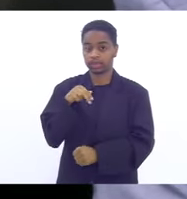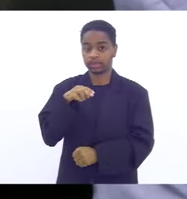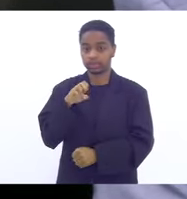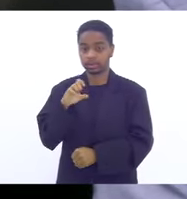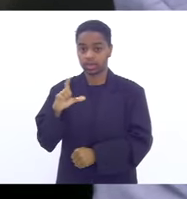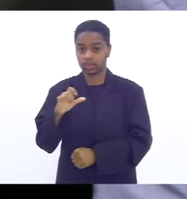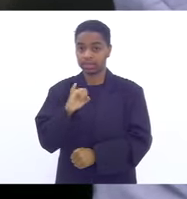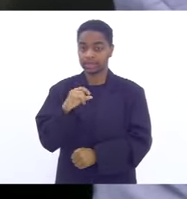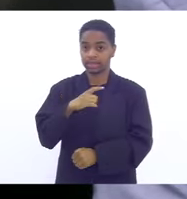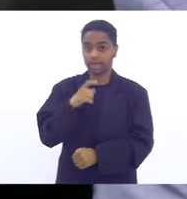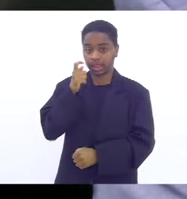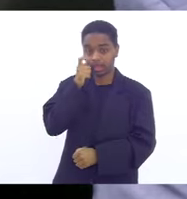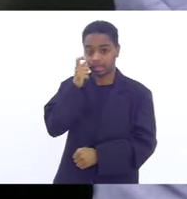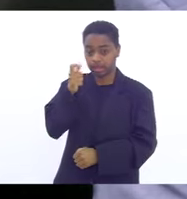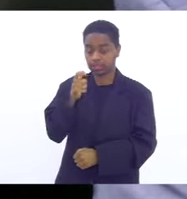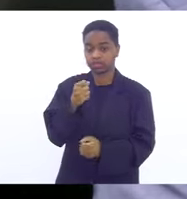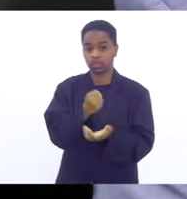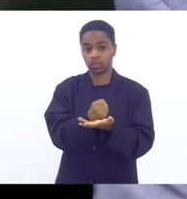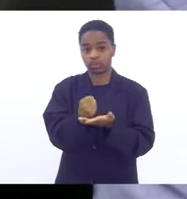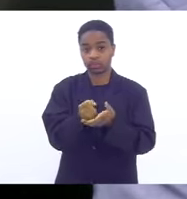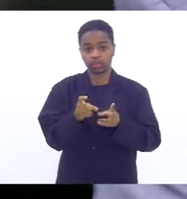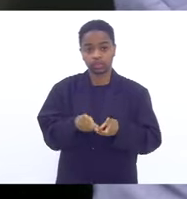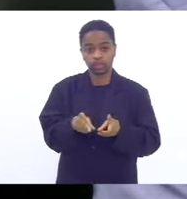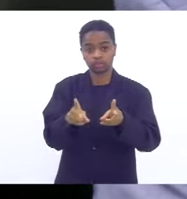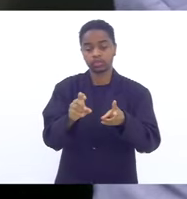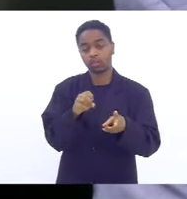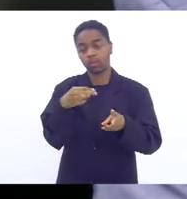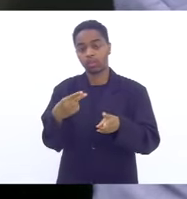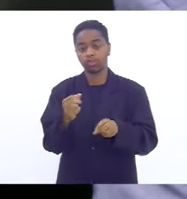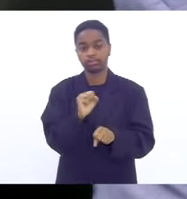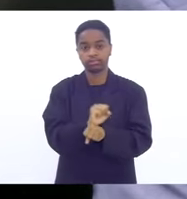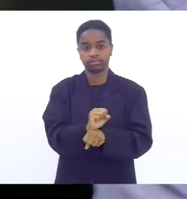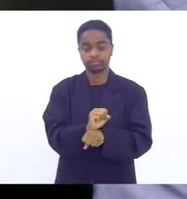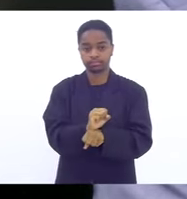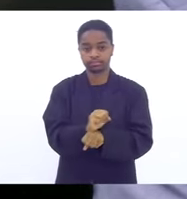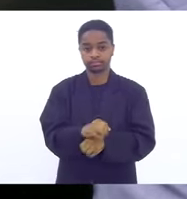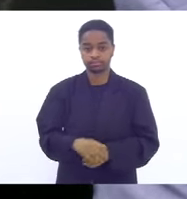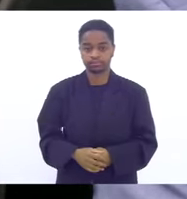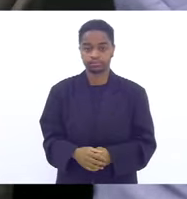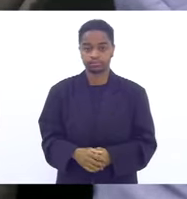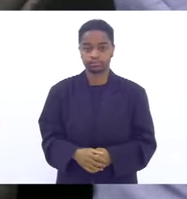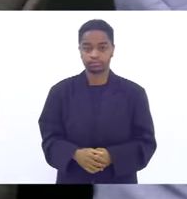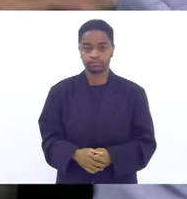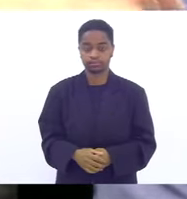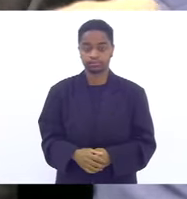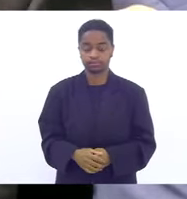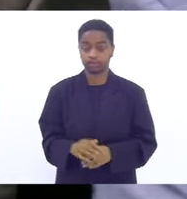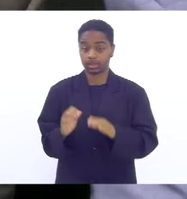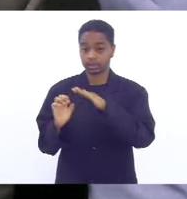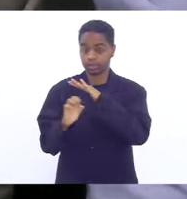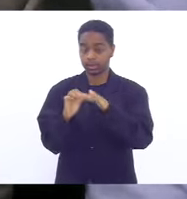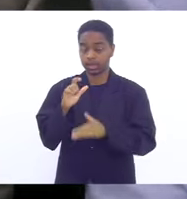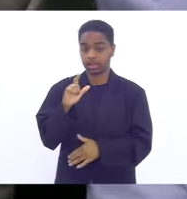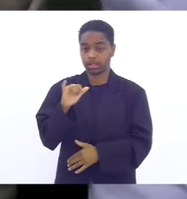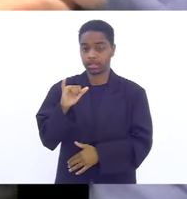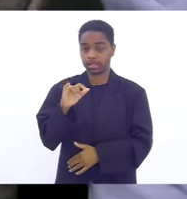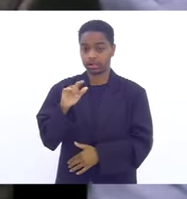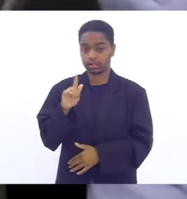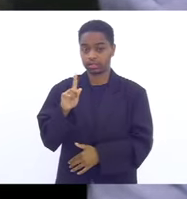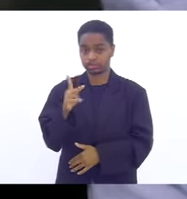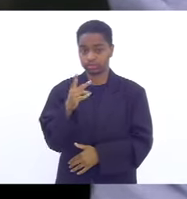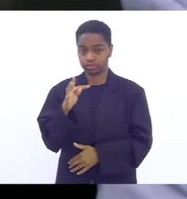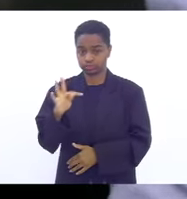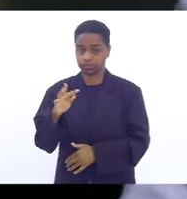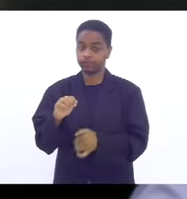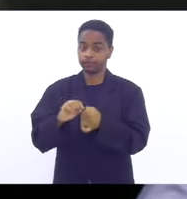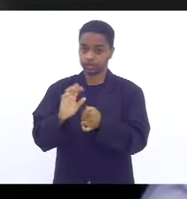seu interesse de prorrogar, de permanecer ou não. A concessionária Light fez isso em junho. Mas